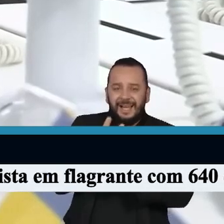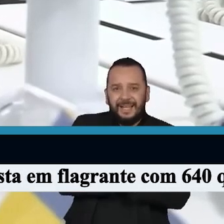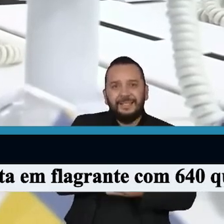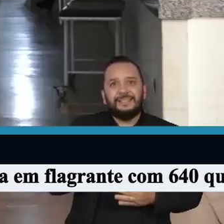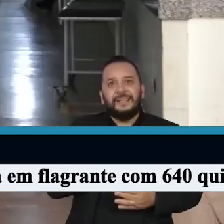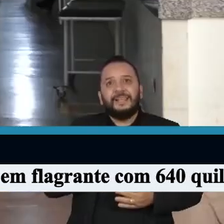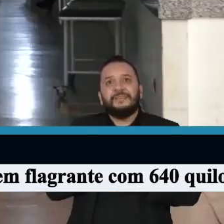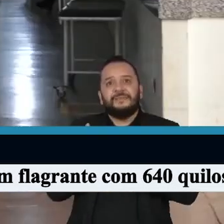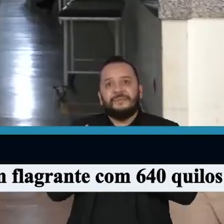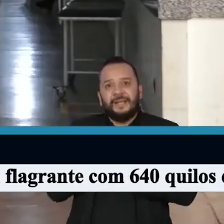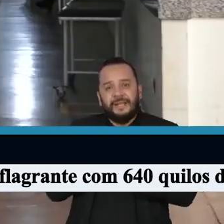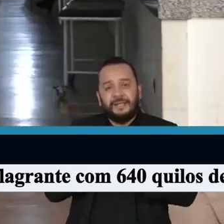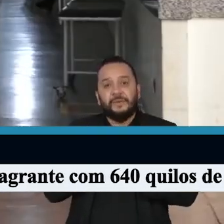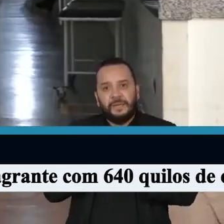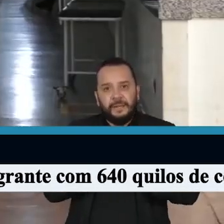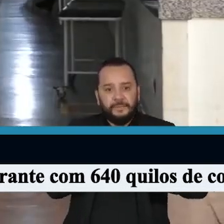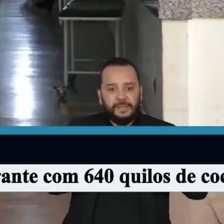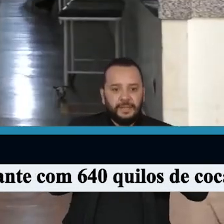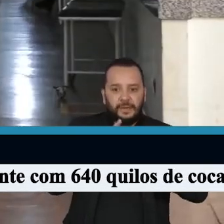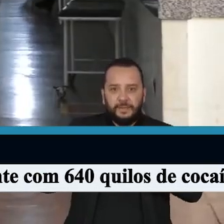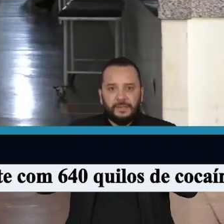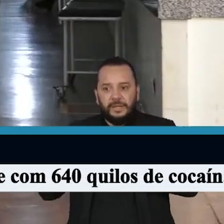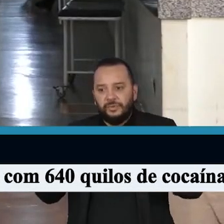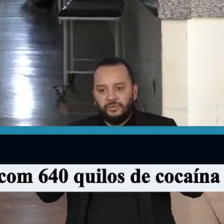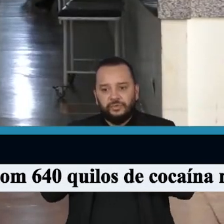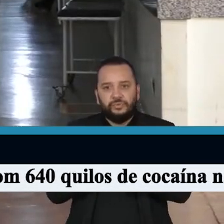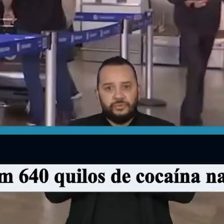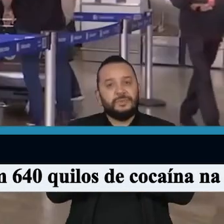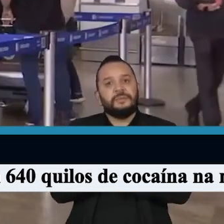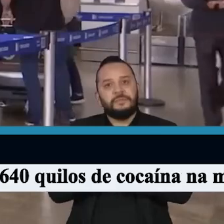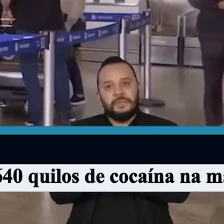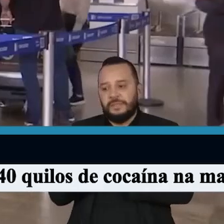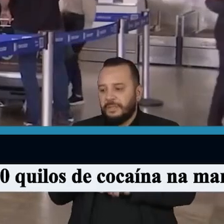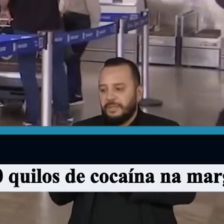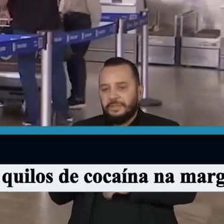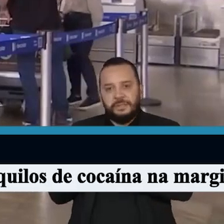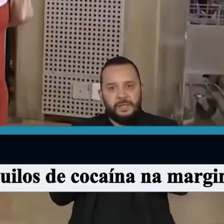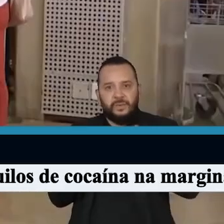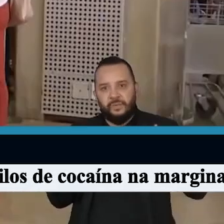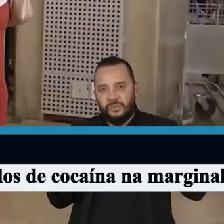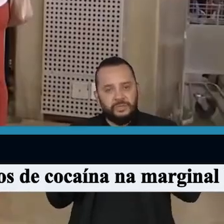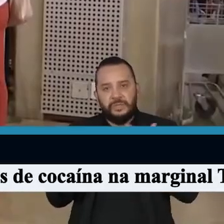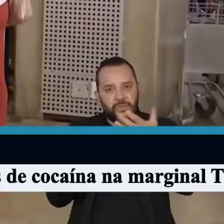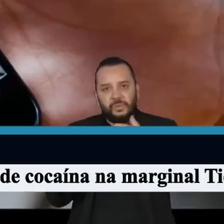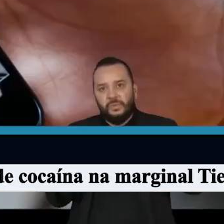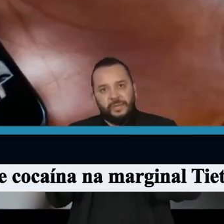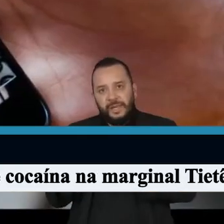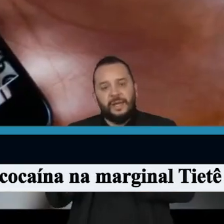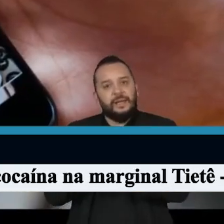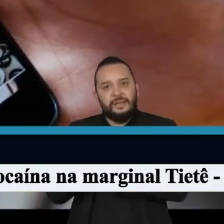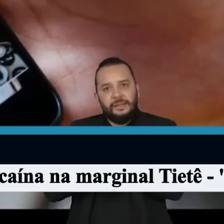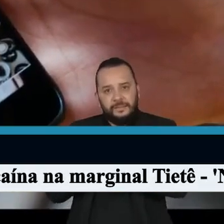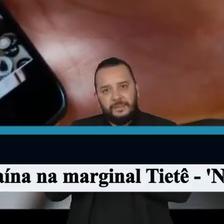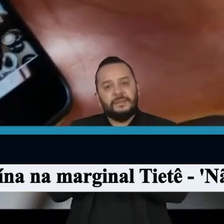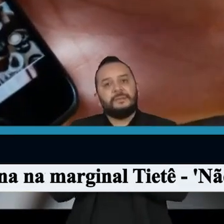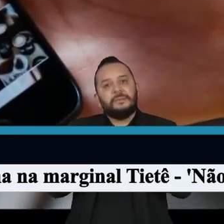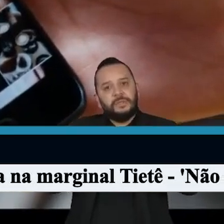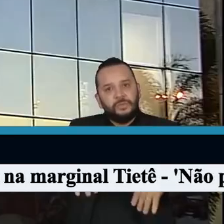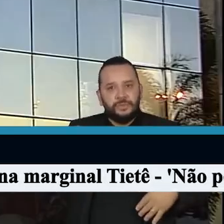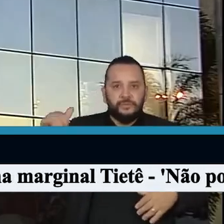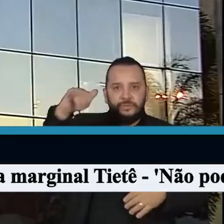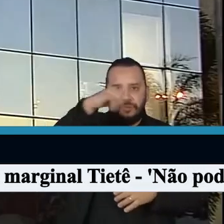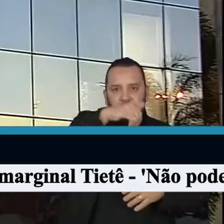de produtos, passando pelo plano de saúde que nega cobertura, até prejuízos ligados a voos e operadoras de